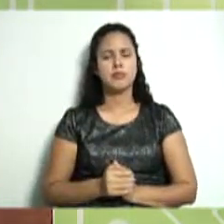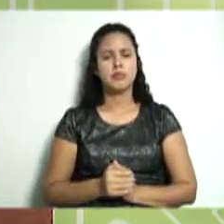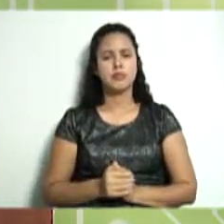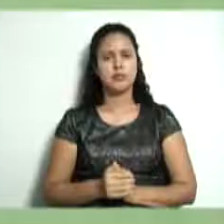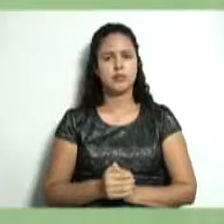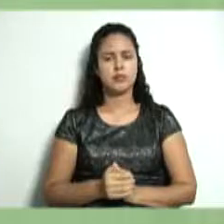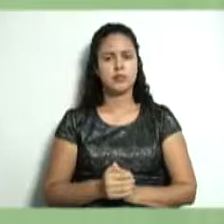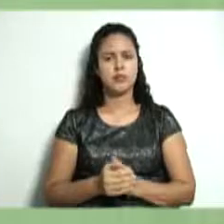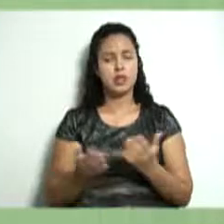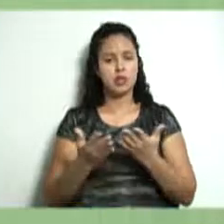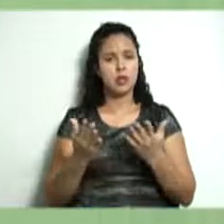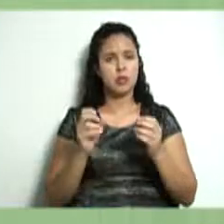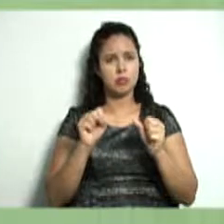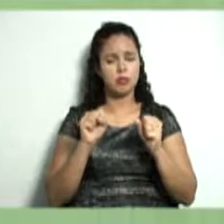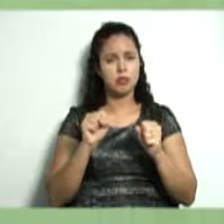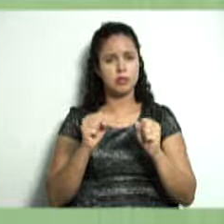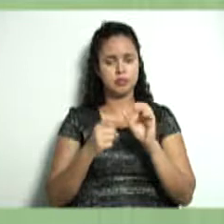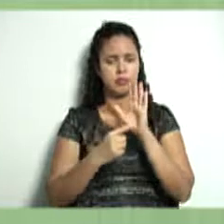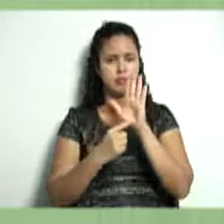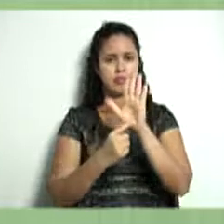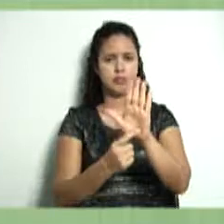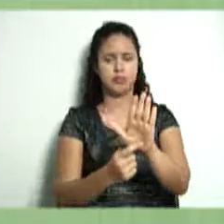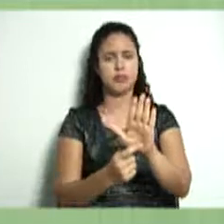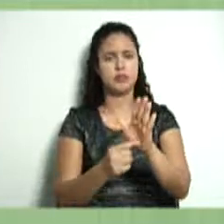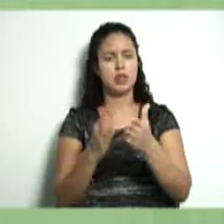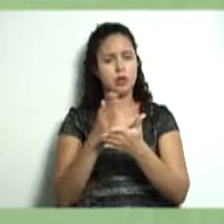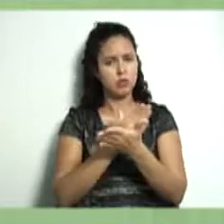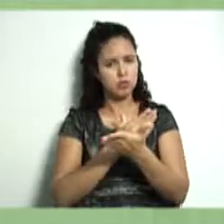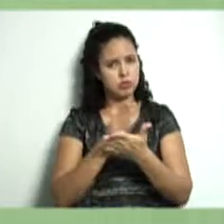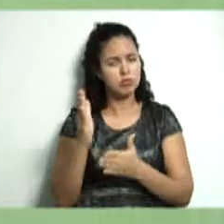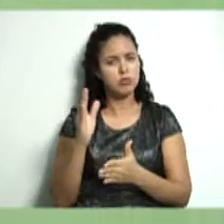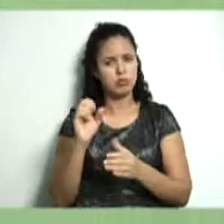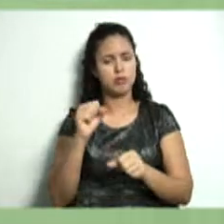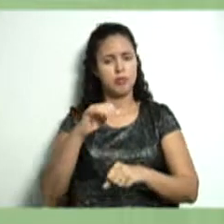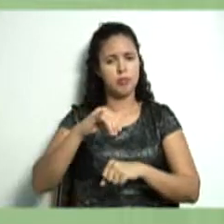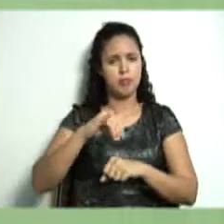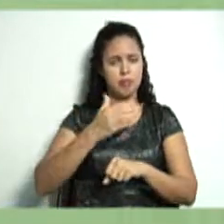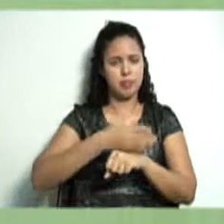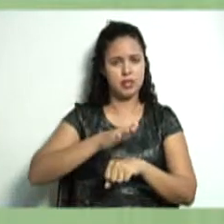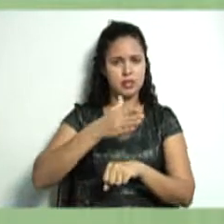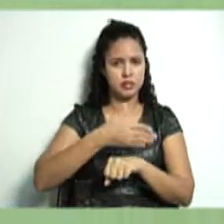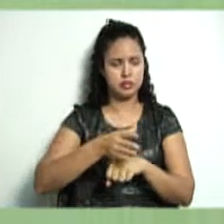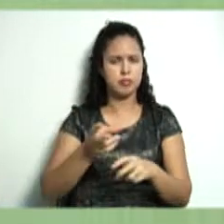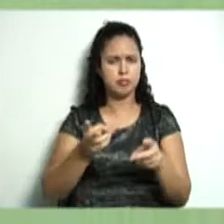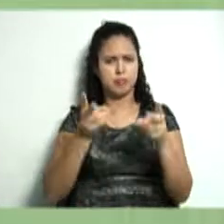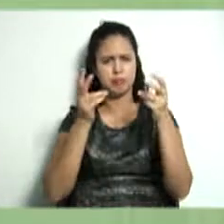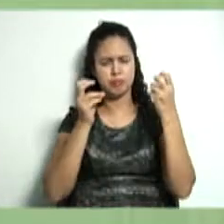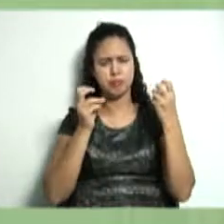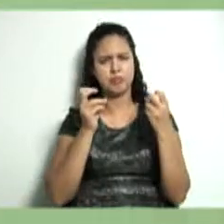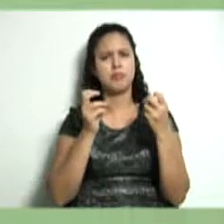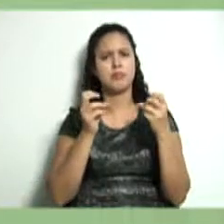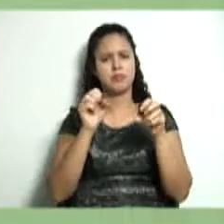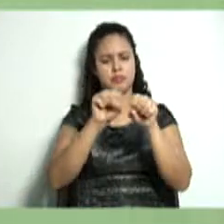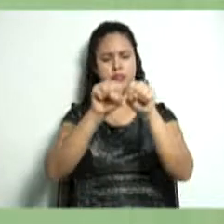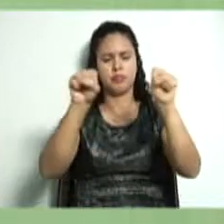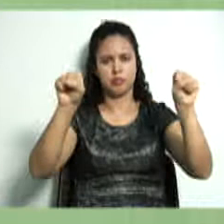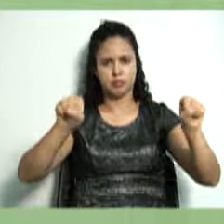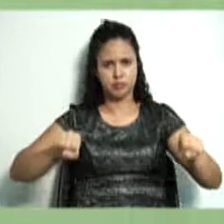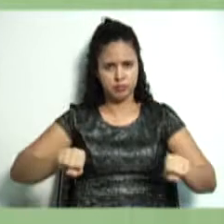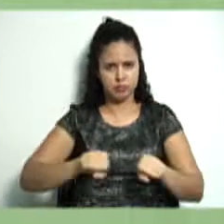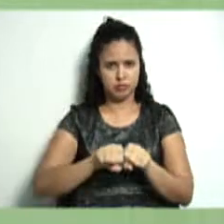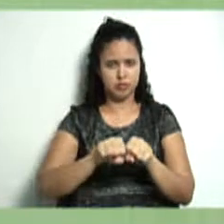Aí a gente pode trazer algumas situações da prática observada nessa organização do quadro social